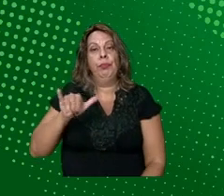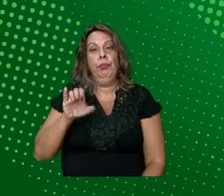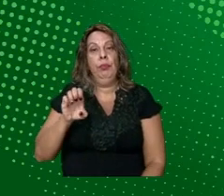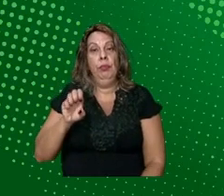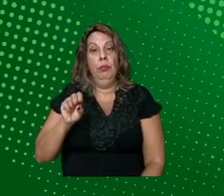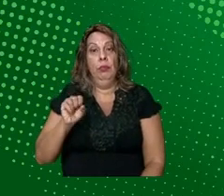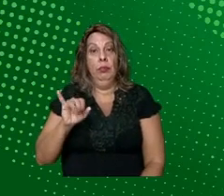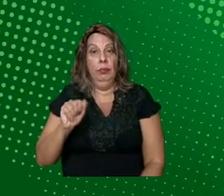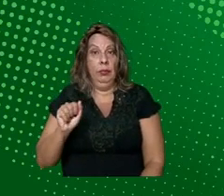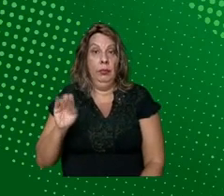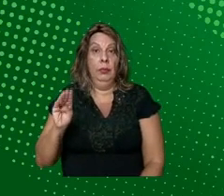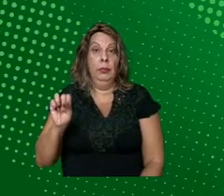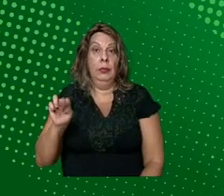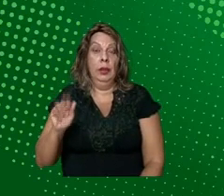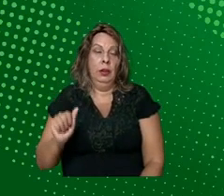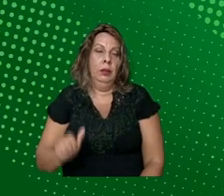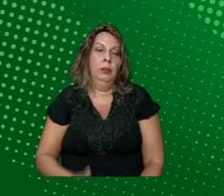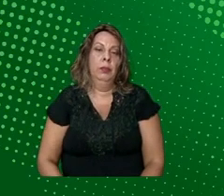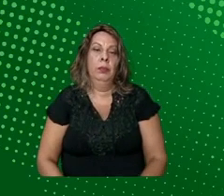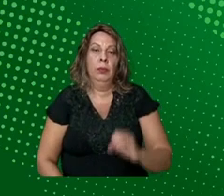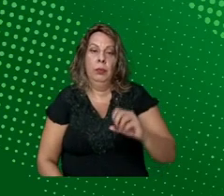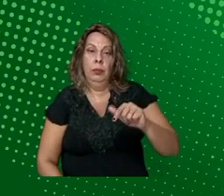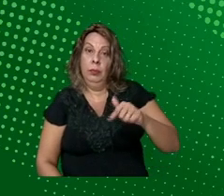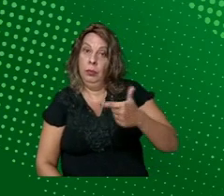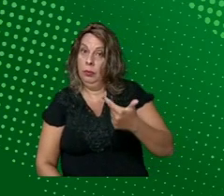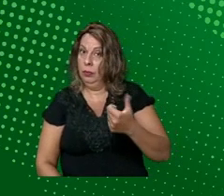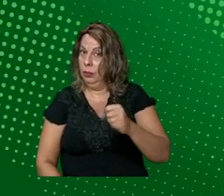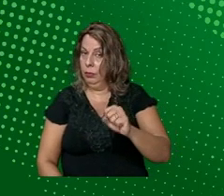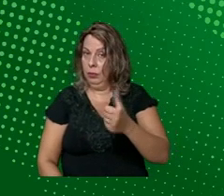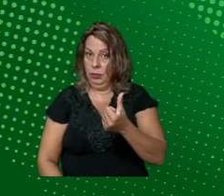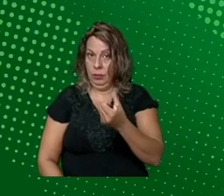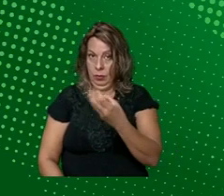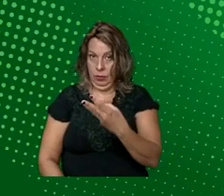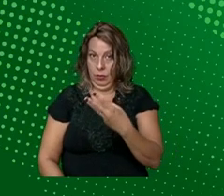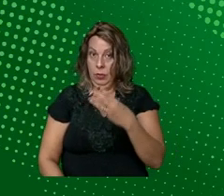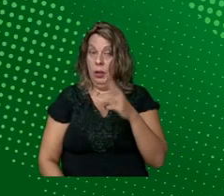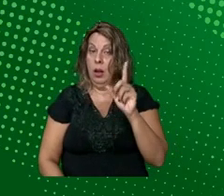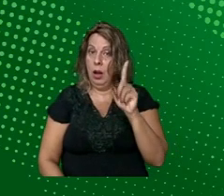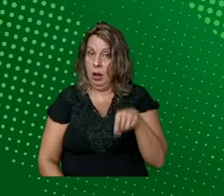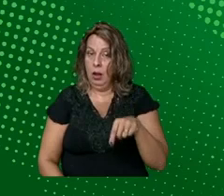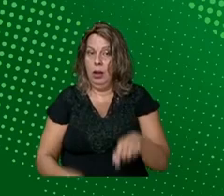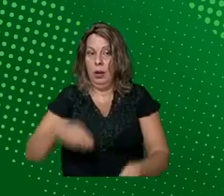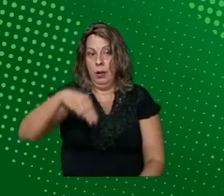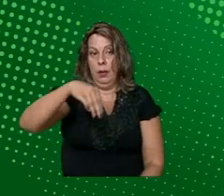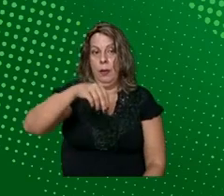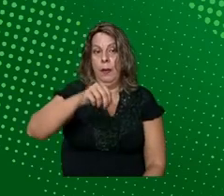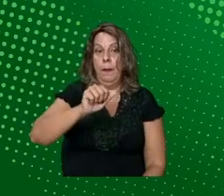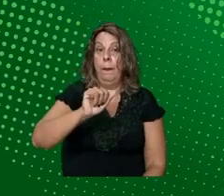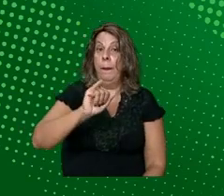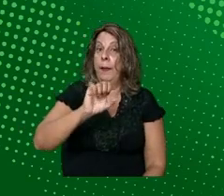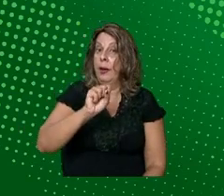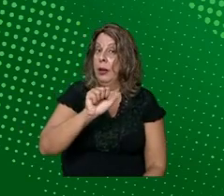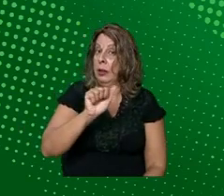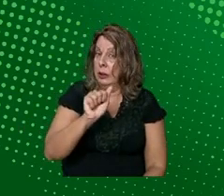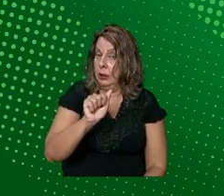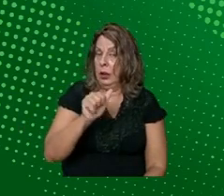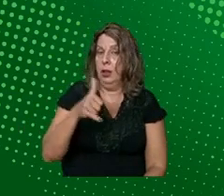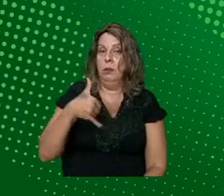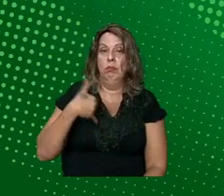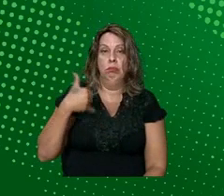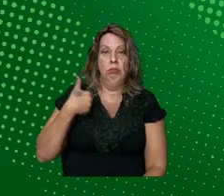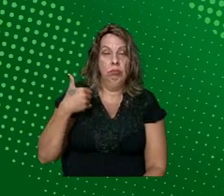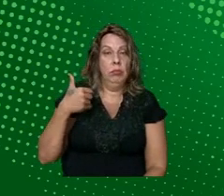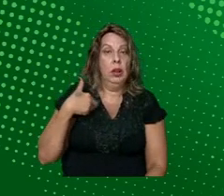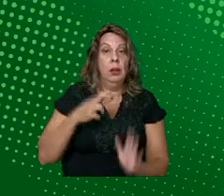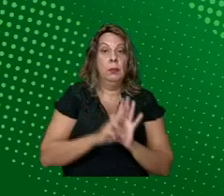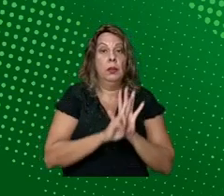você, André. Vou anunciar agora o 072863, pertence a Maísa Barros, é menor de idade, será representada,